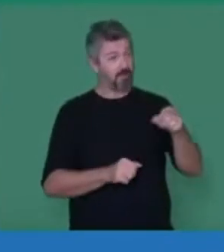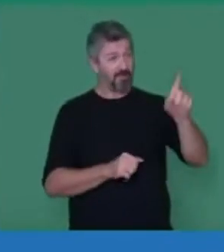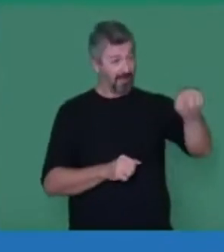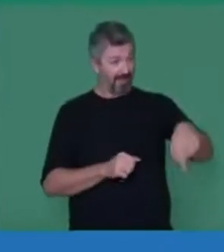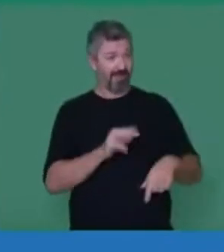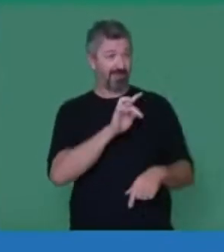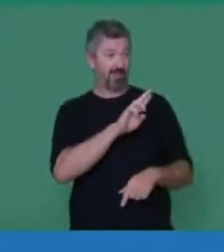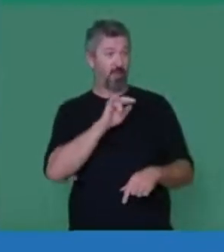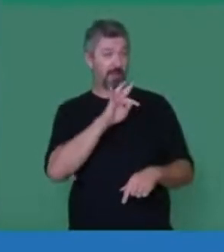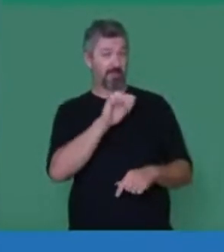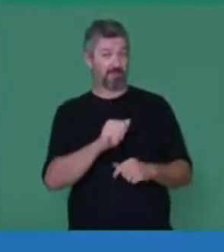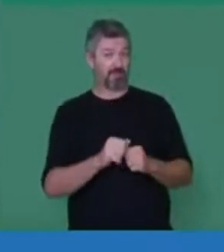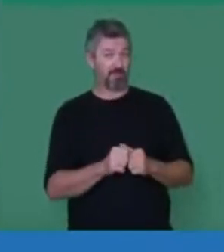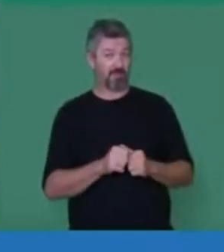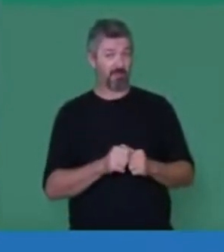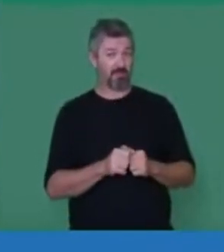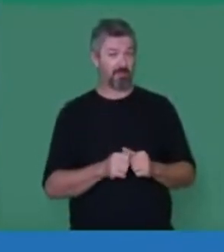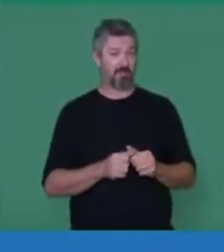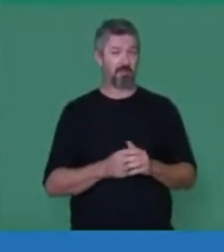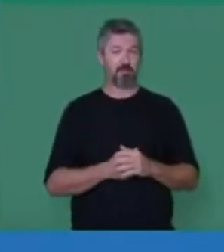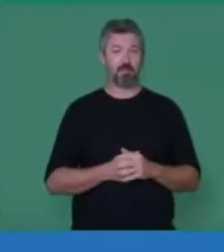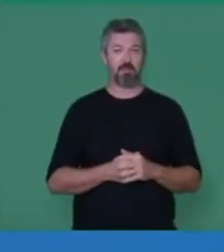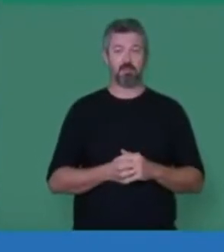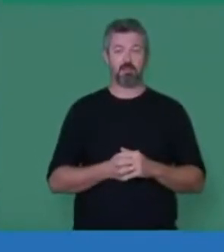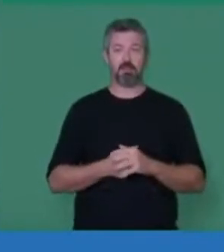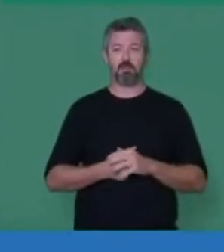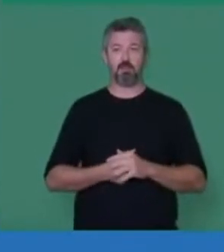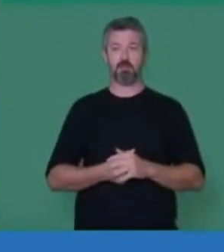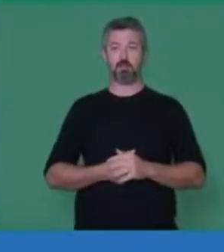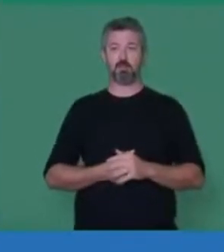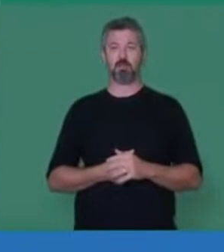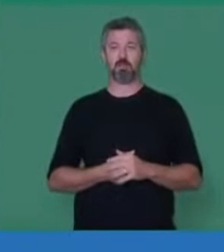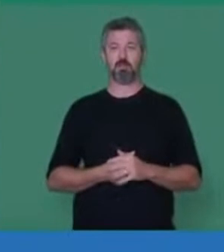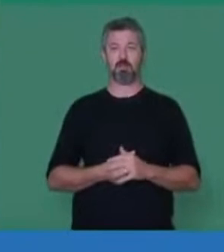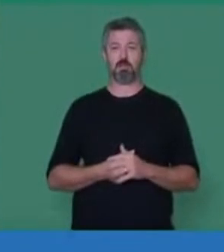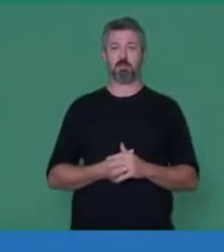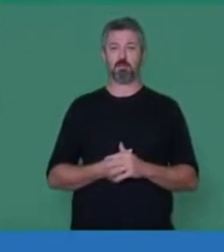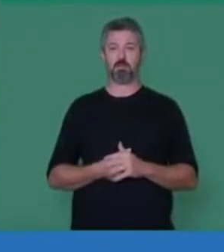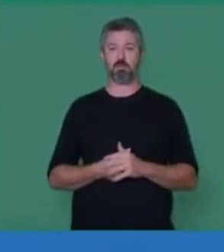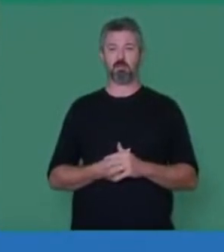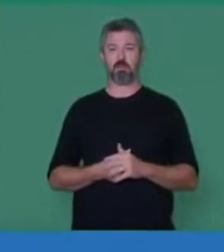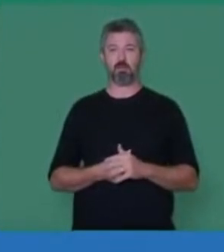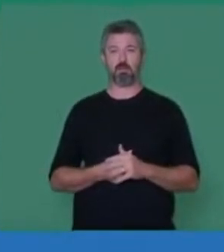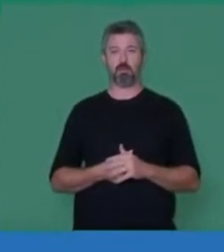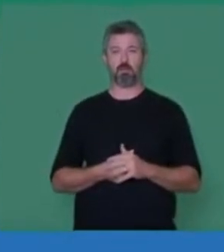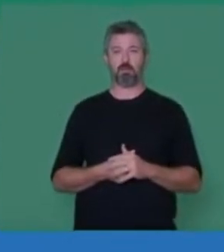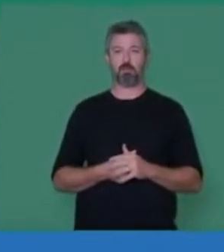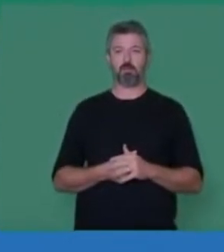terrorista. A senhora é uma terrorista. Você não é homem de dizer isso, não.